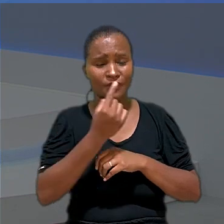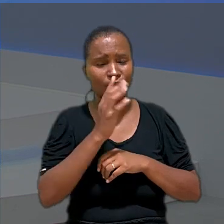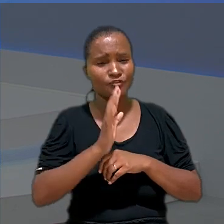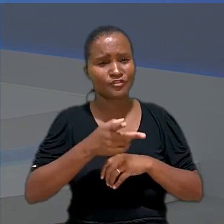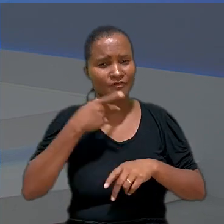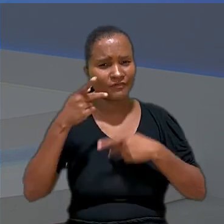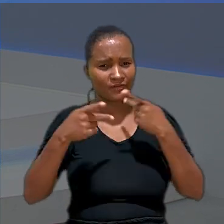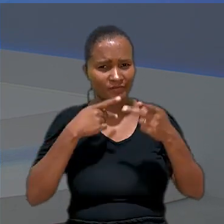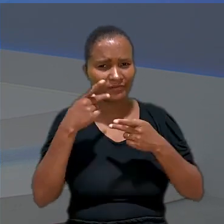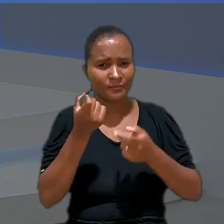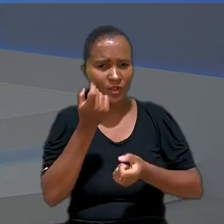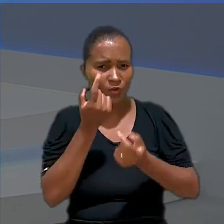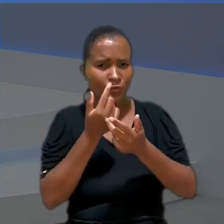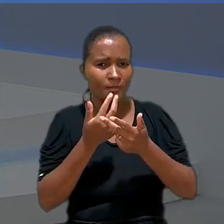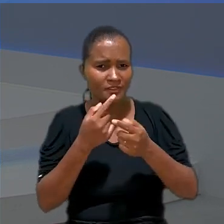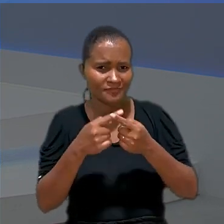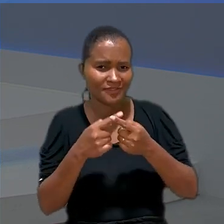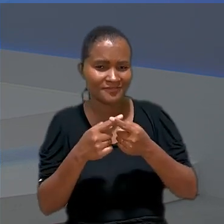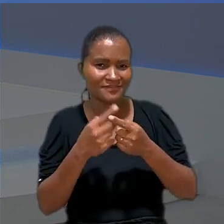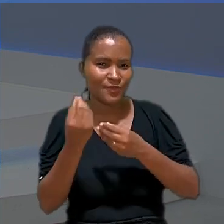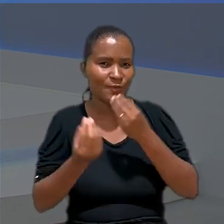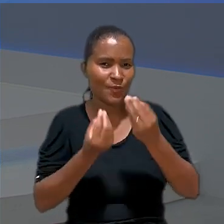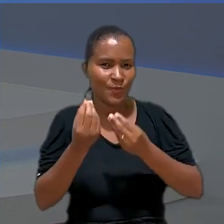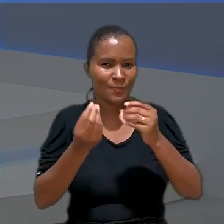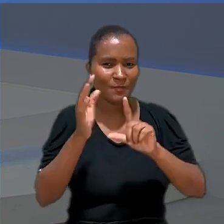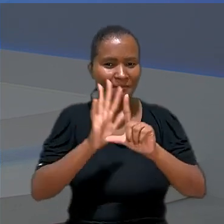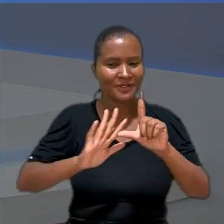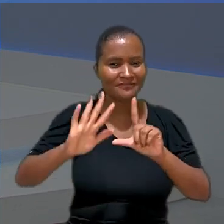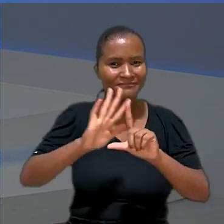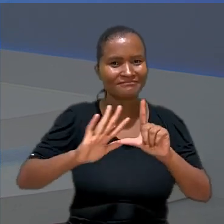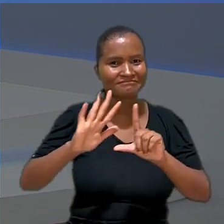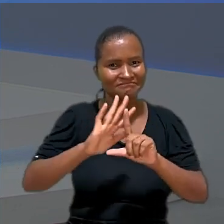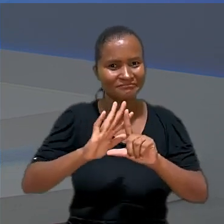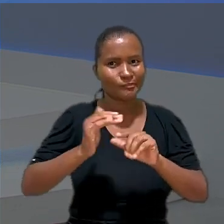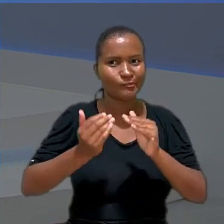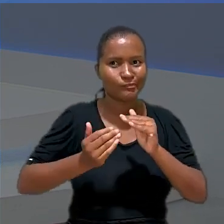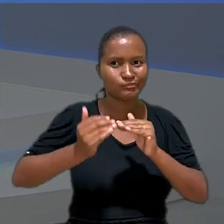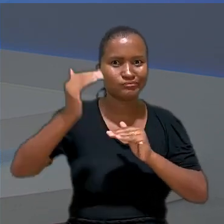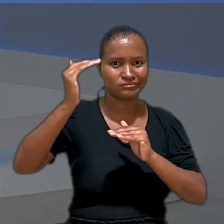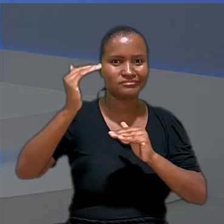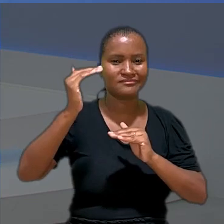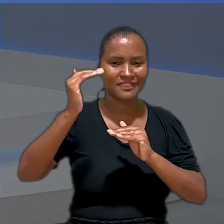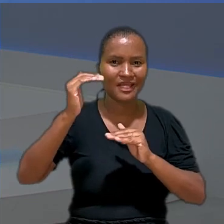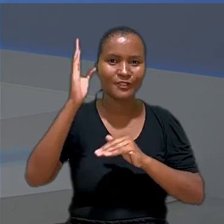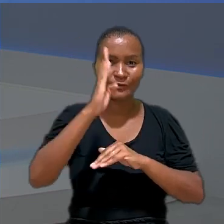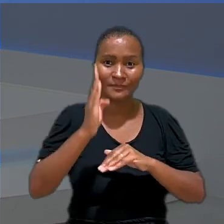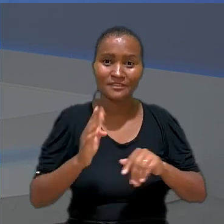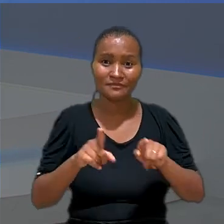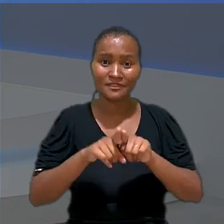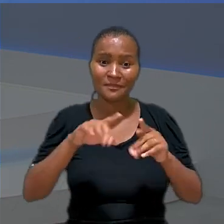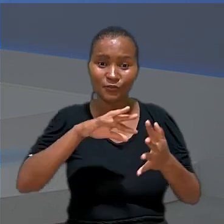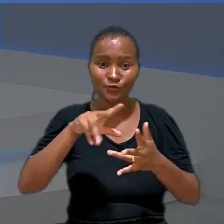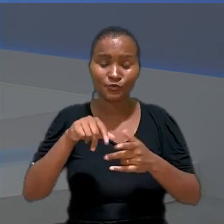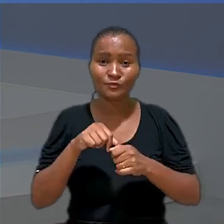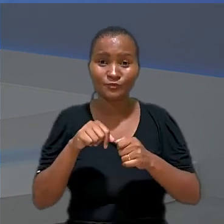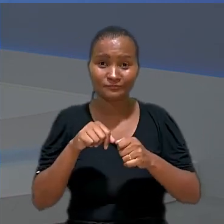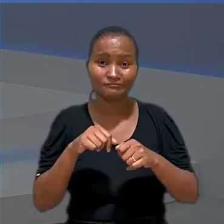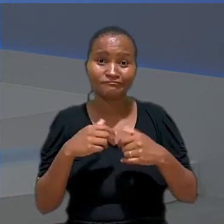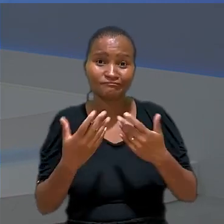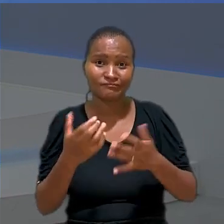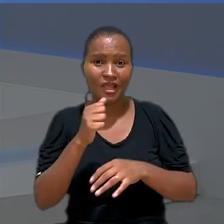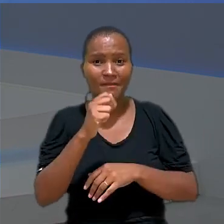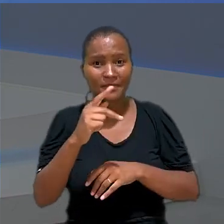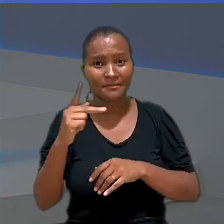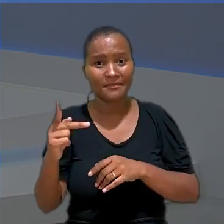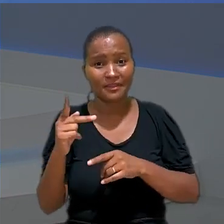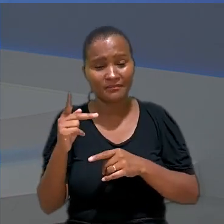Bom, nós já falamos algumas vezes aqui no programa sobre como as plataformas digitais estão em alta não só no Brasil, mas em todo o mundo, né, Luana? Pois